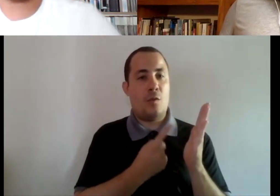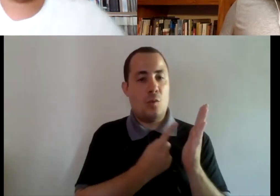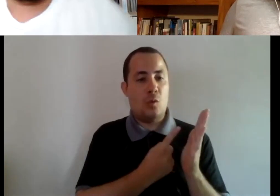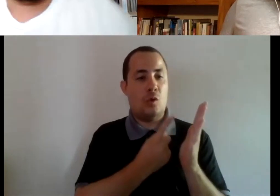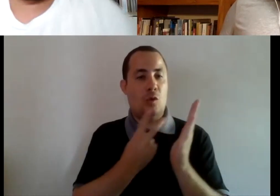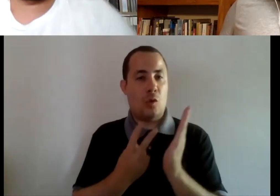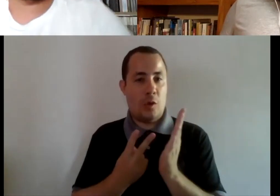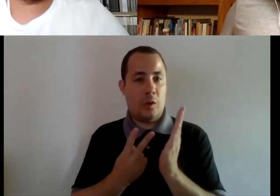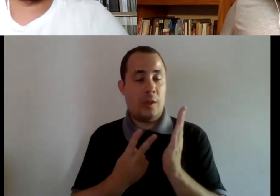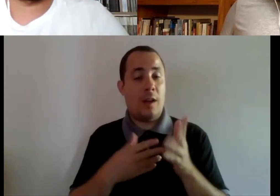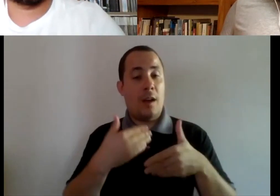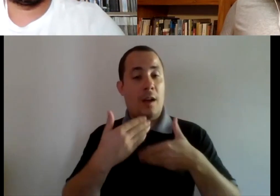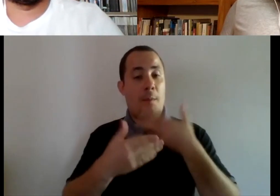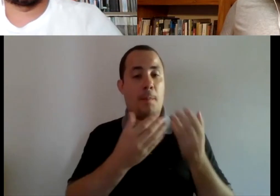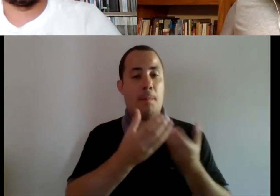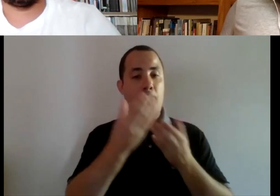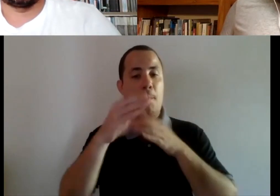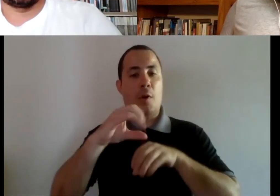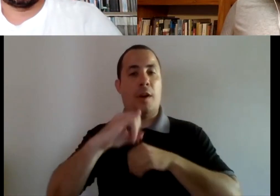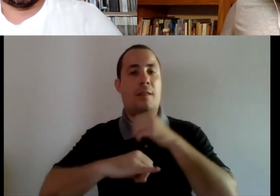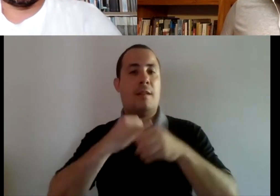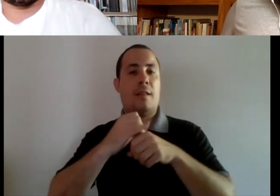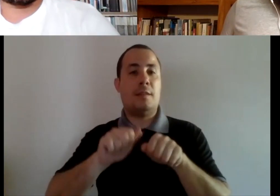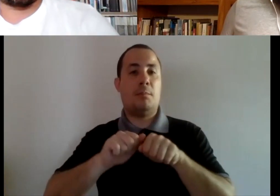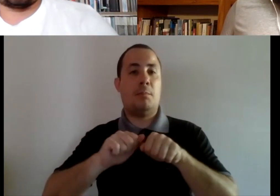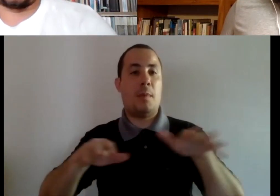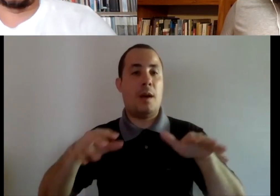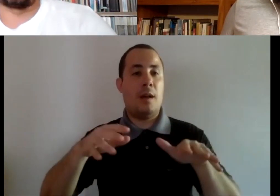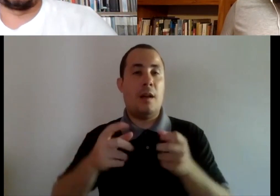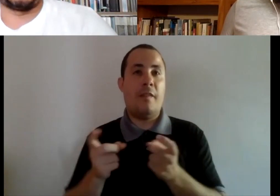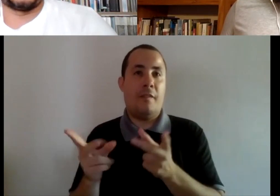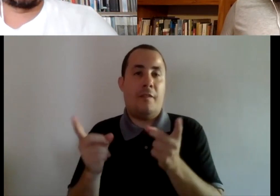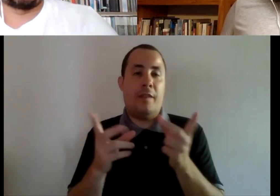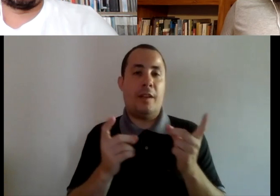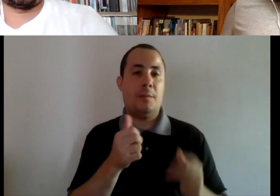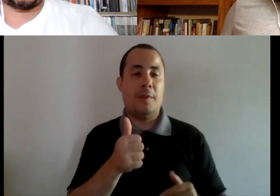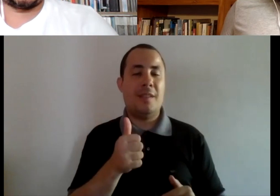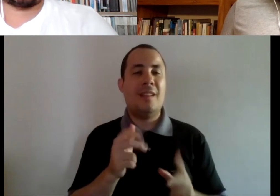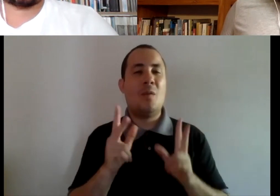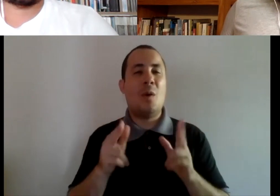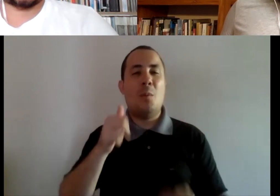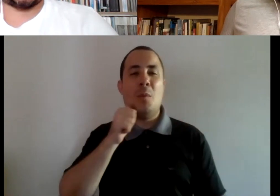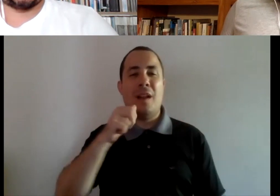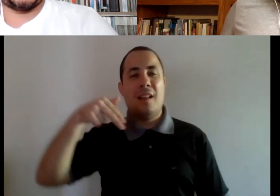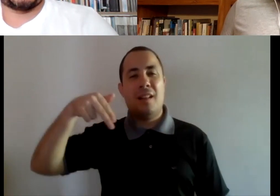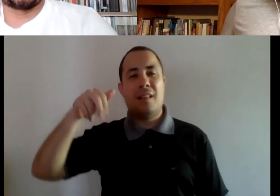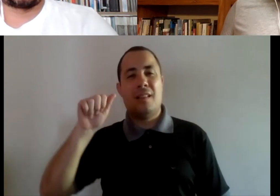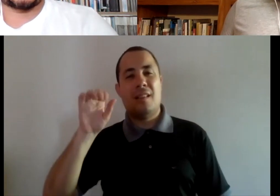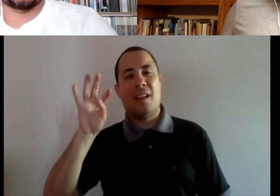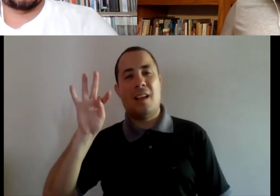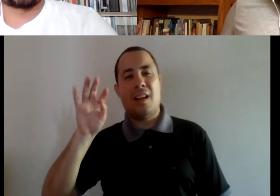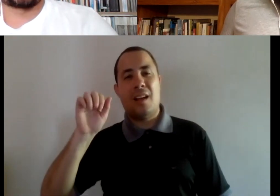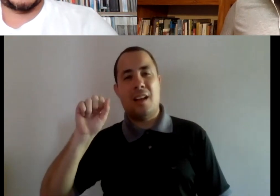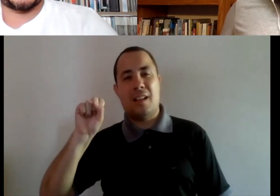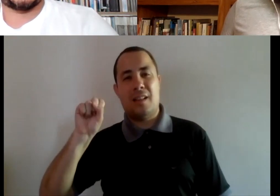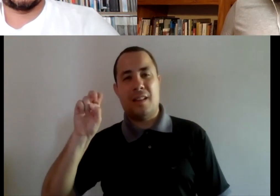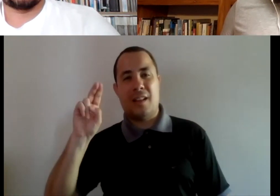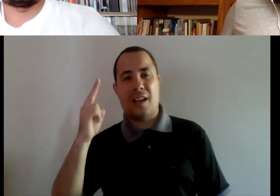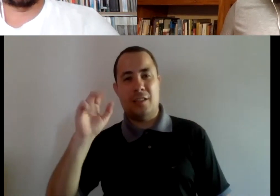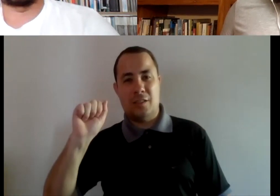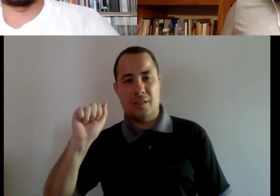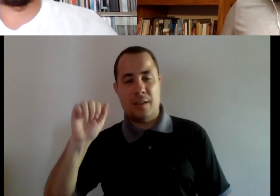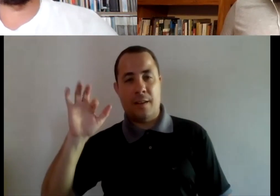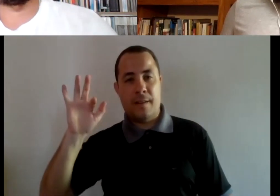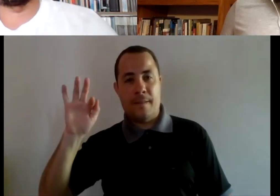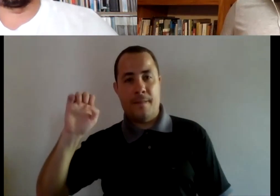Vê o caso da Natasha Félix, né? A Natasha lançou um pequeno best-seller aí quando saiu o livro dela,